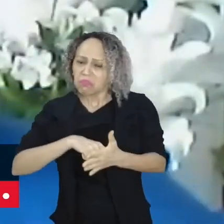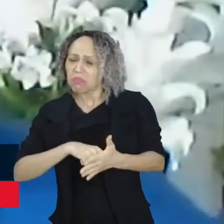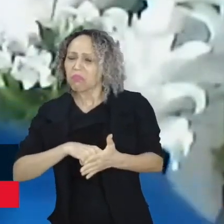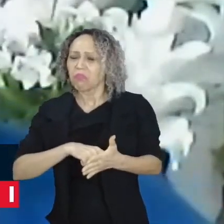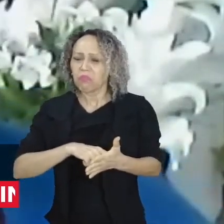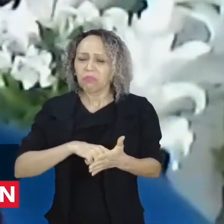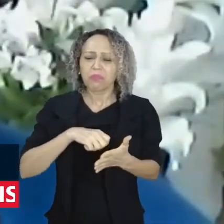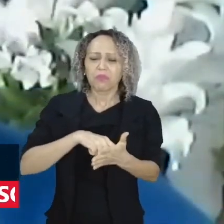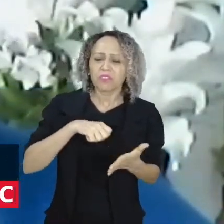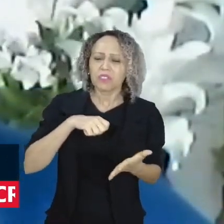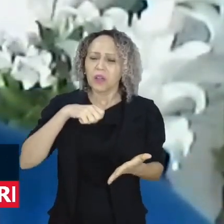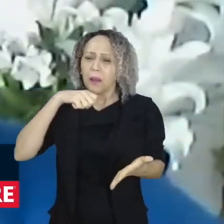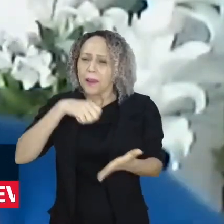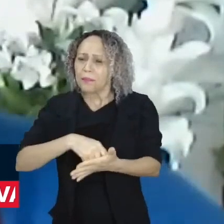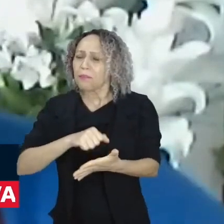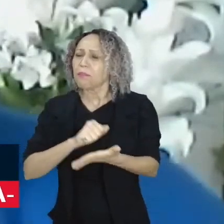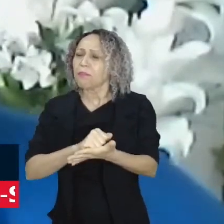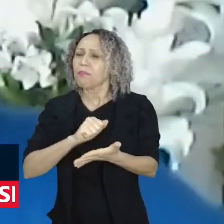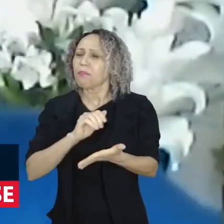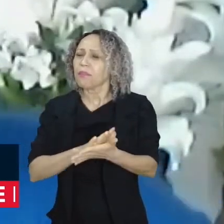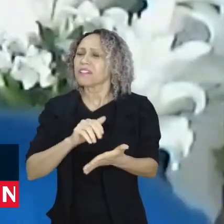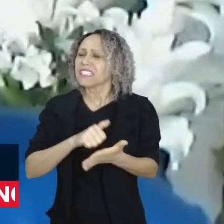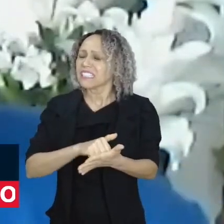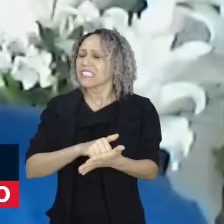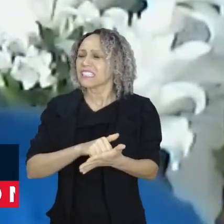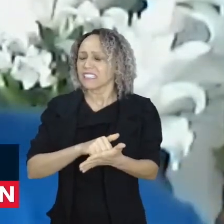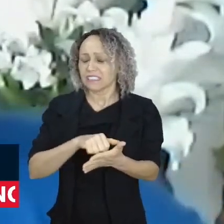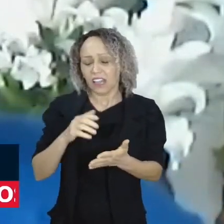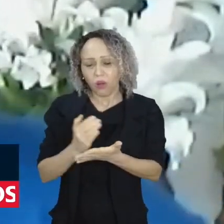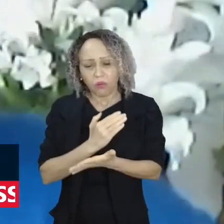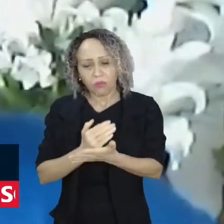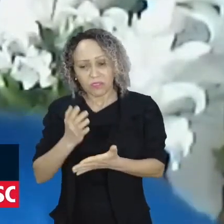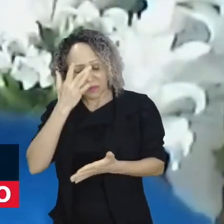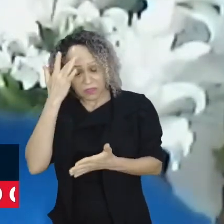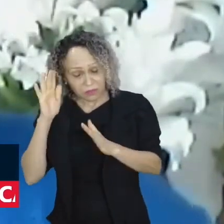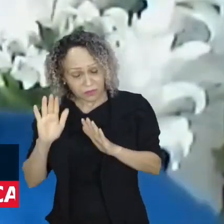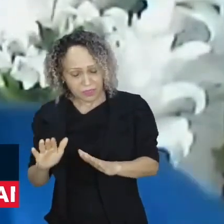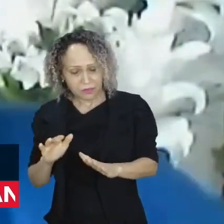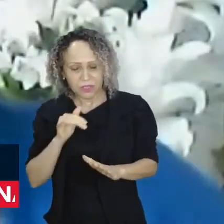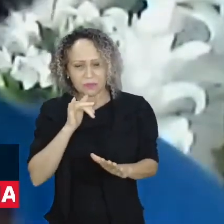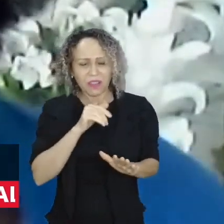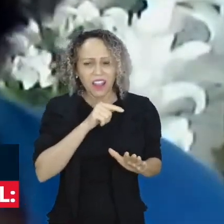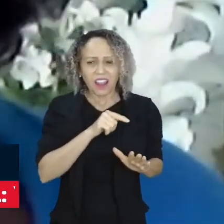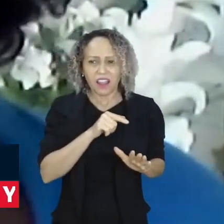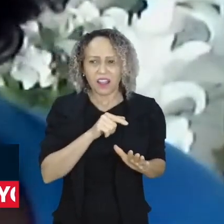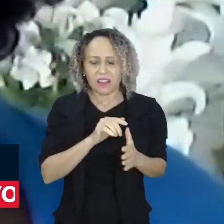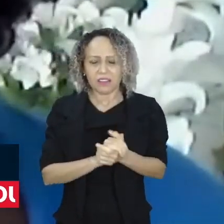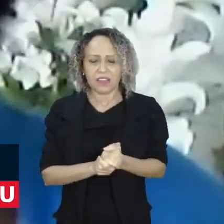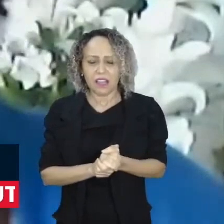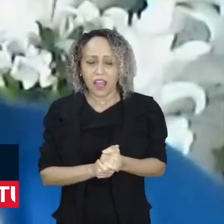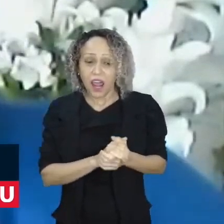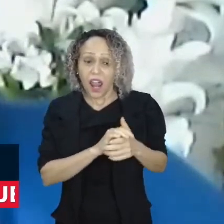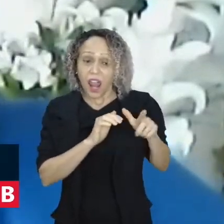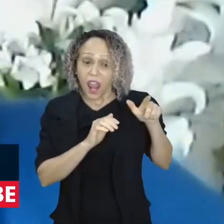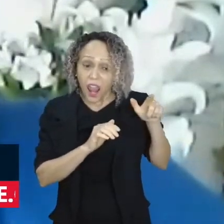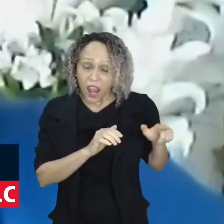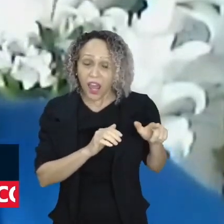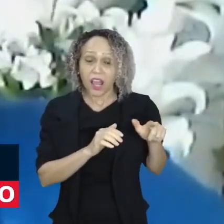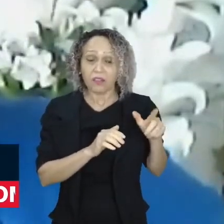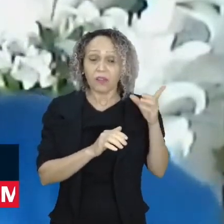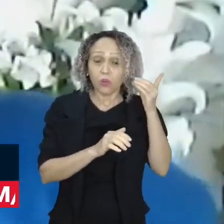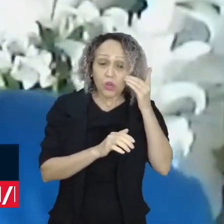A gente conversou com a deputada federal pelo PT do Rio de Janeiro, Benedita da Silva, sobre os principais problemas no Estado,